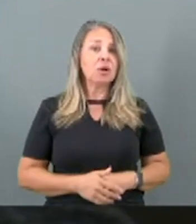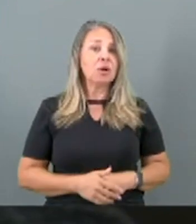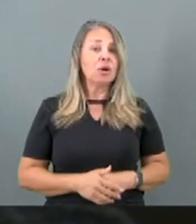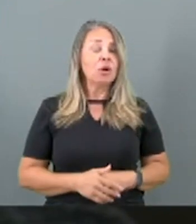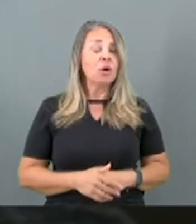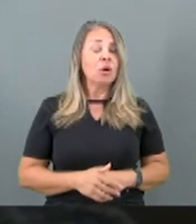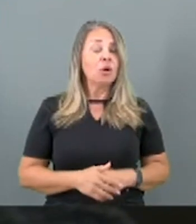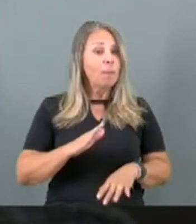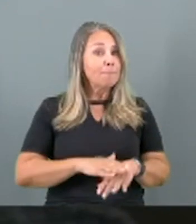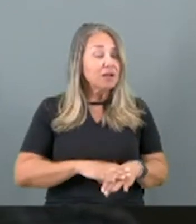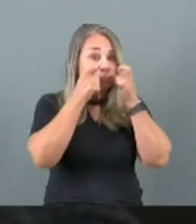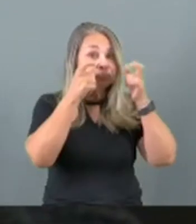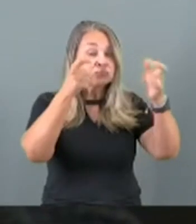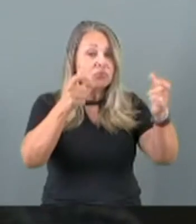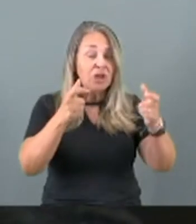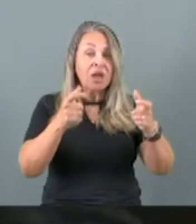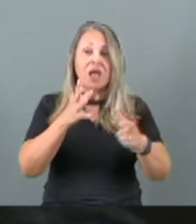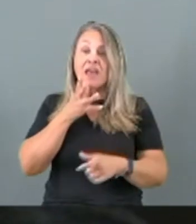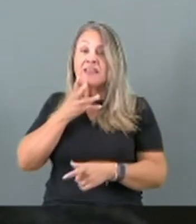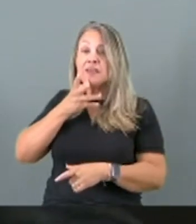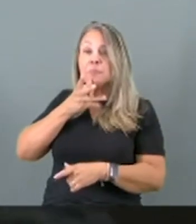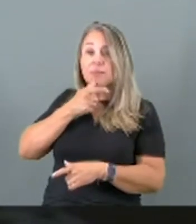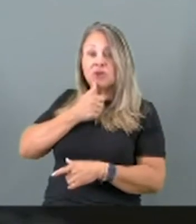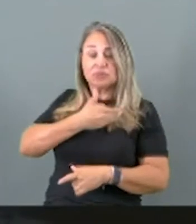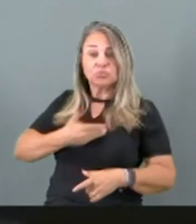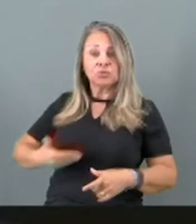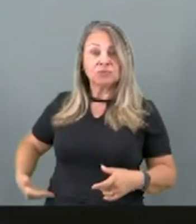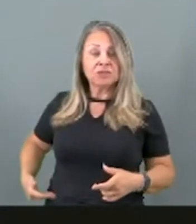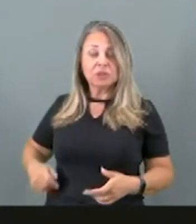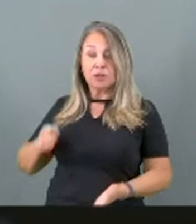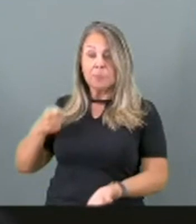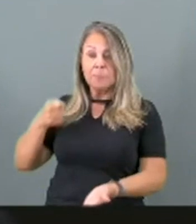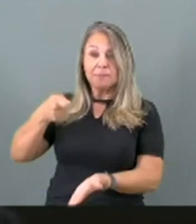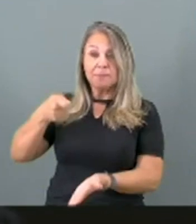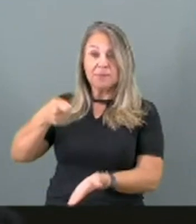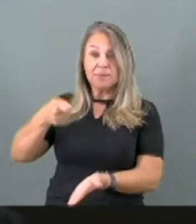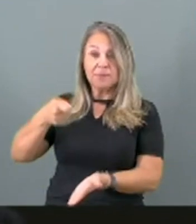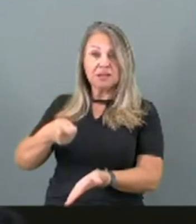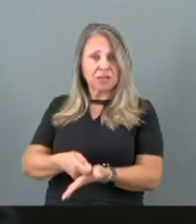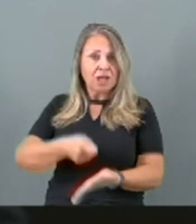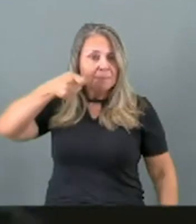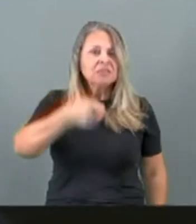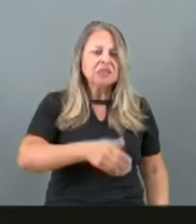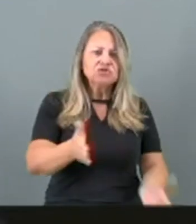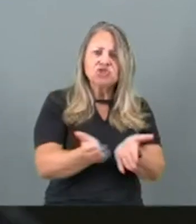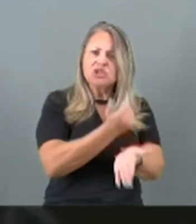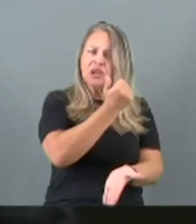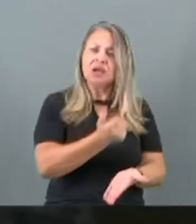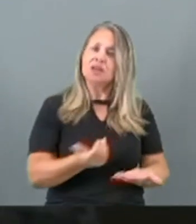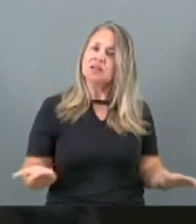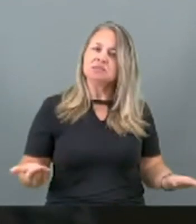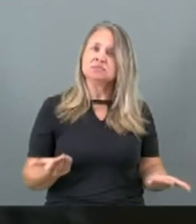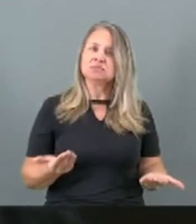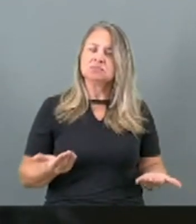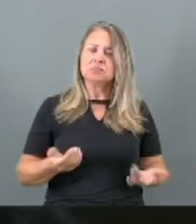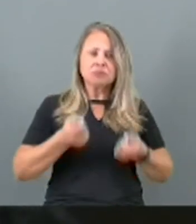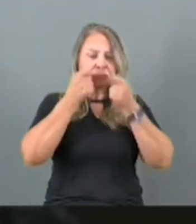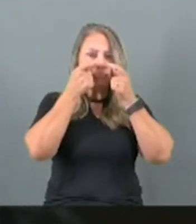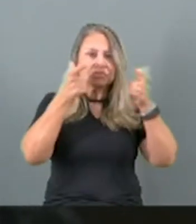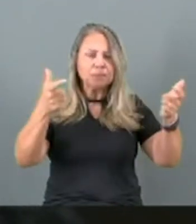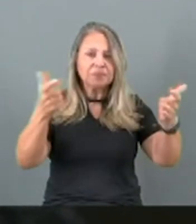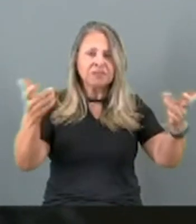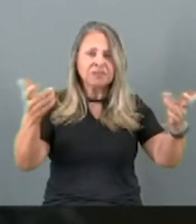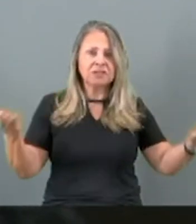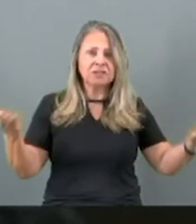a demora do governo em mandar tirar doar toda ess regulamento Esse é o espanto meu até